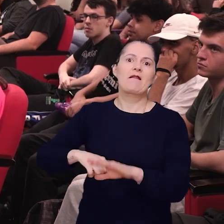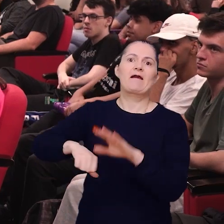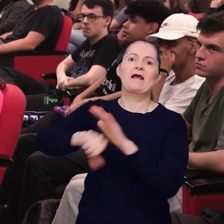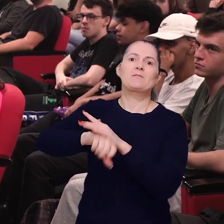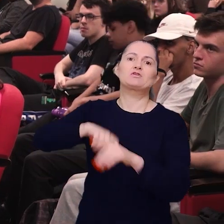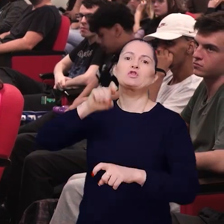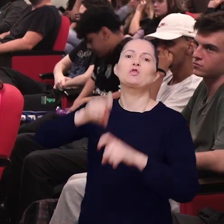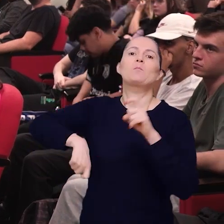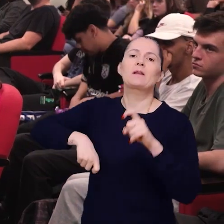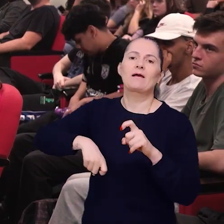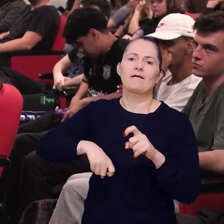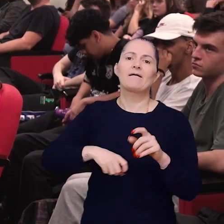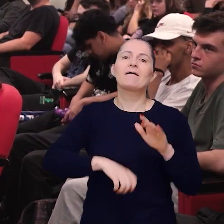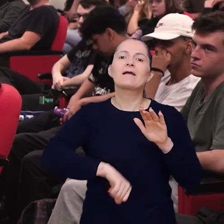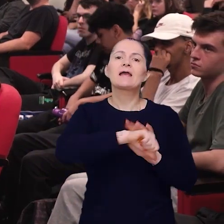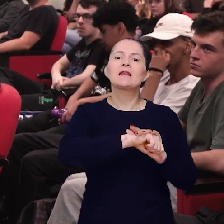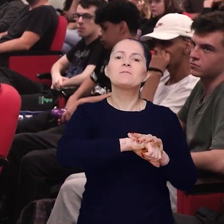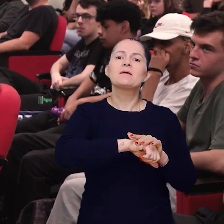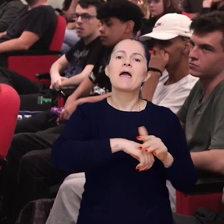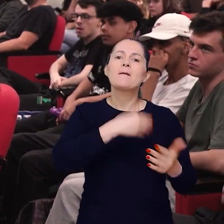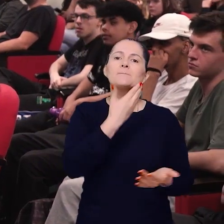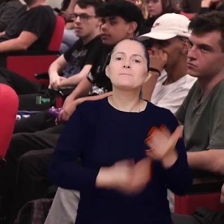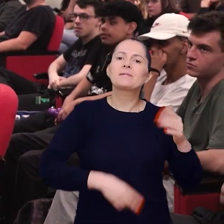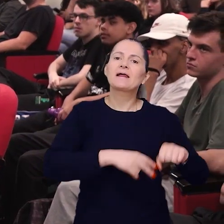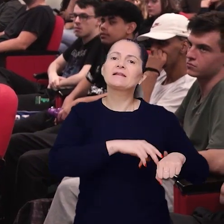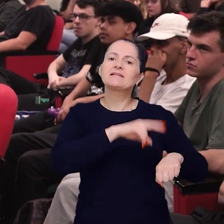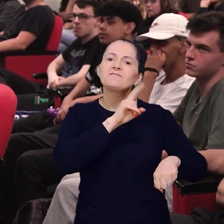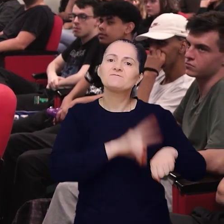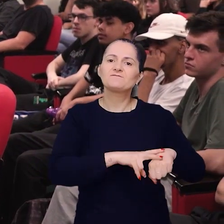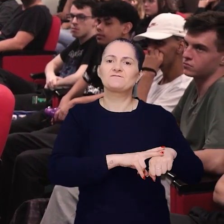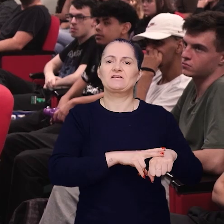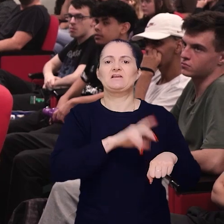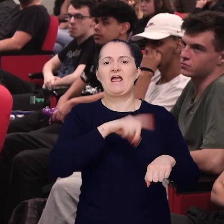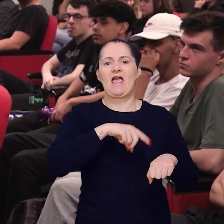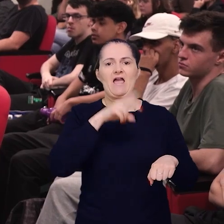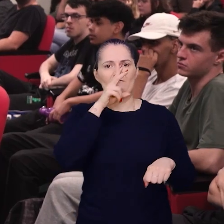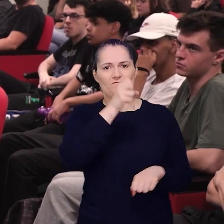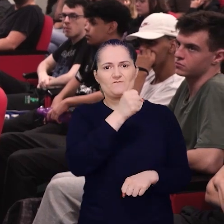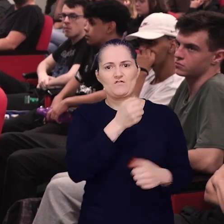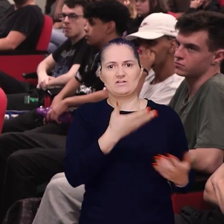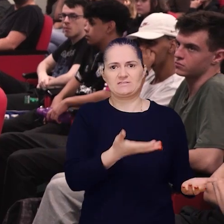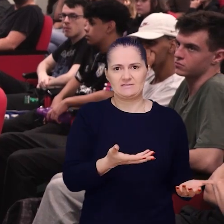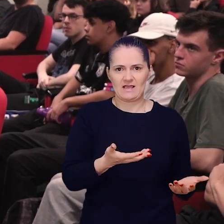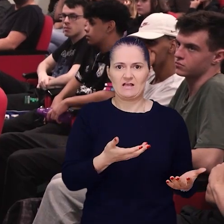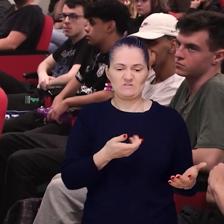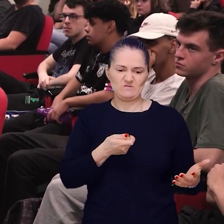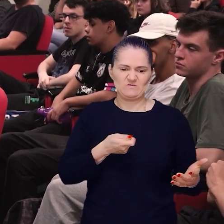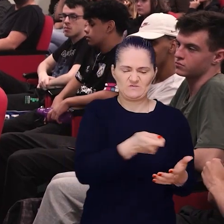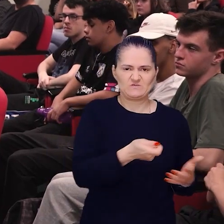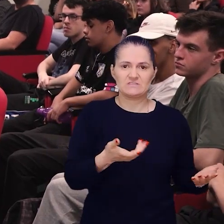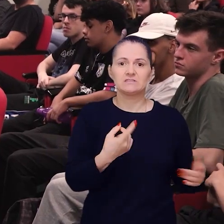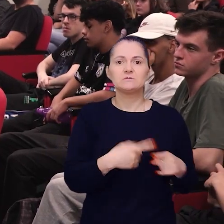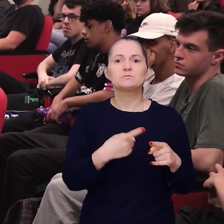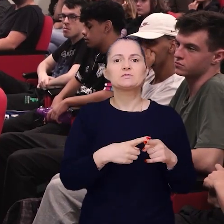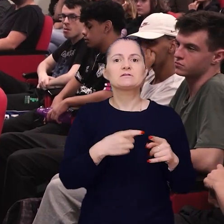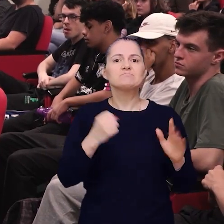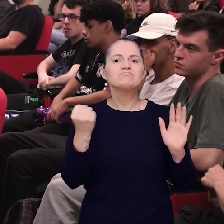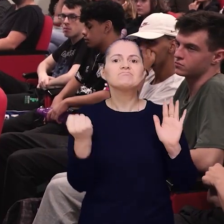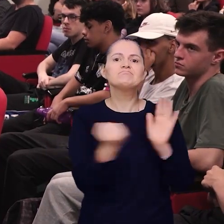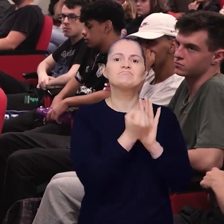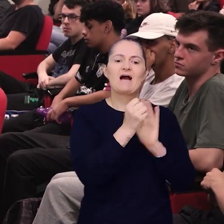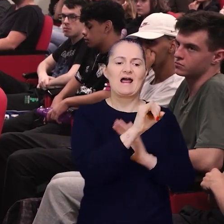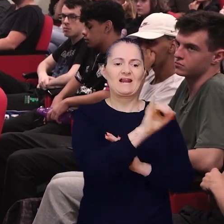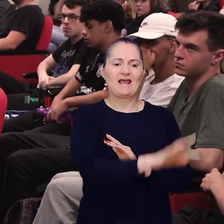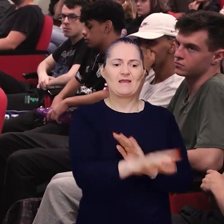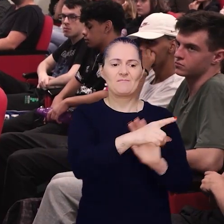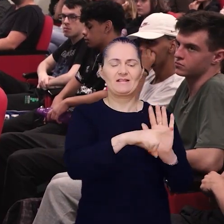era o crime. O crime era o desvirginamento forçado da mulher, porque isso manchava a